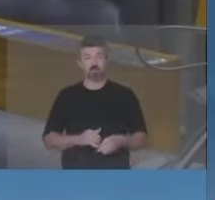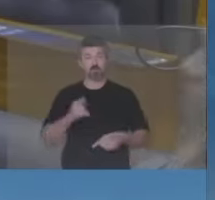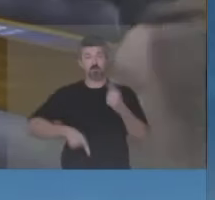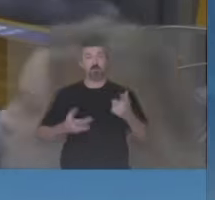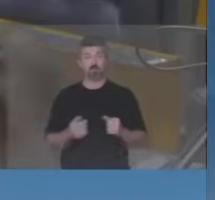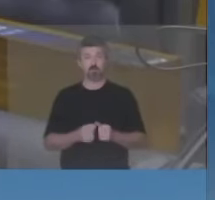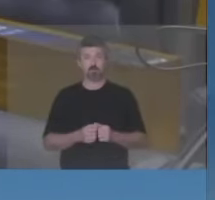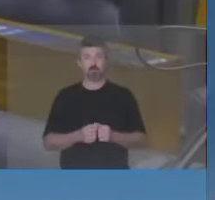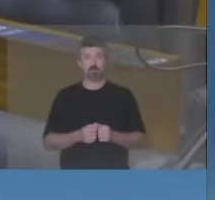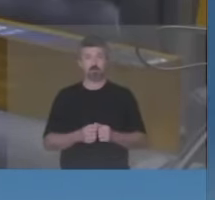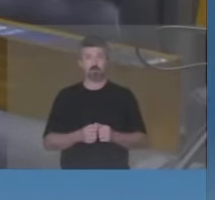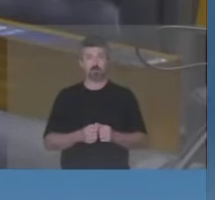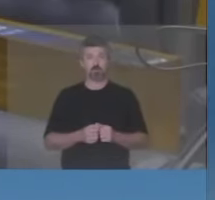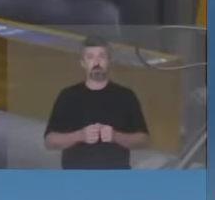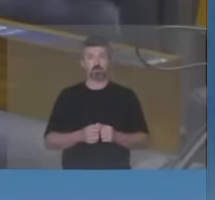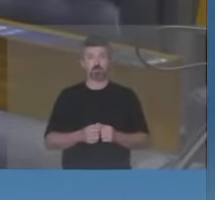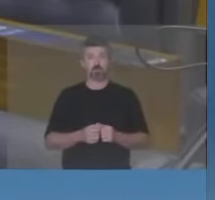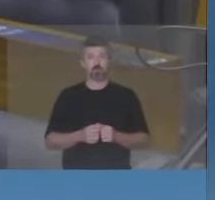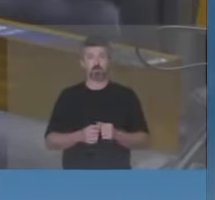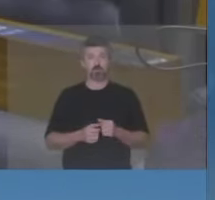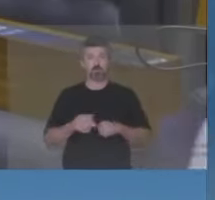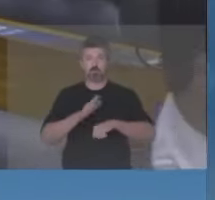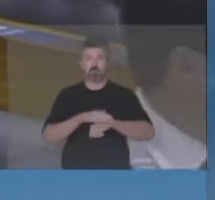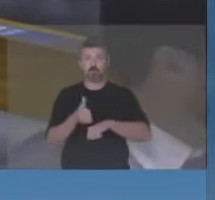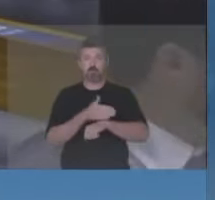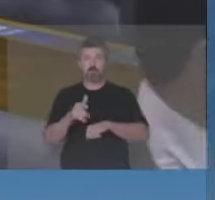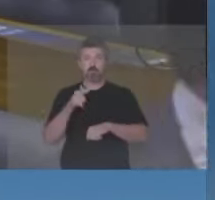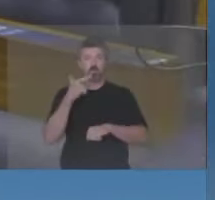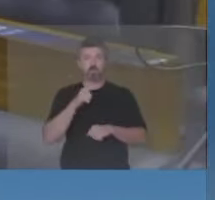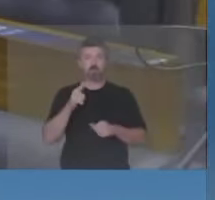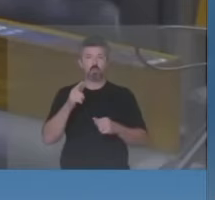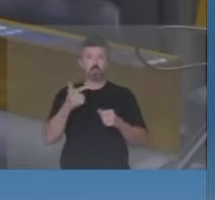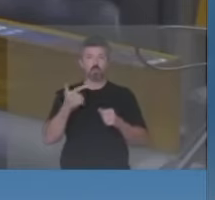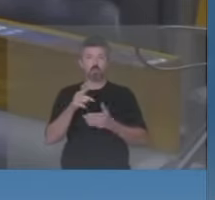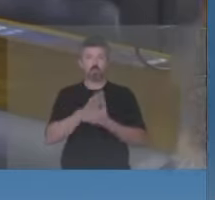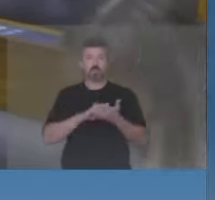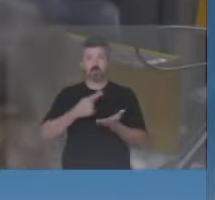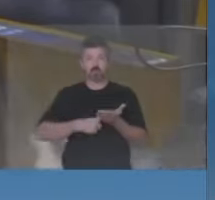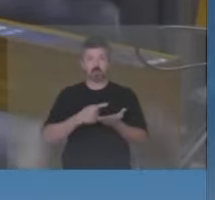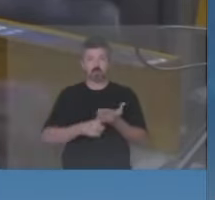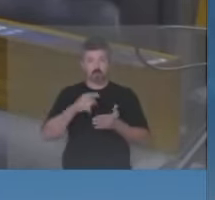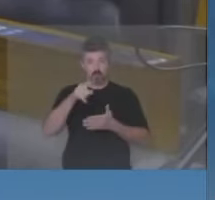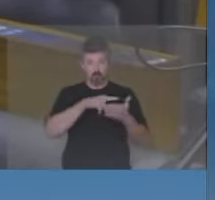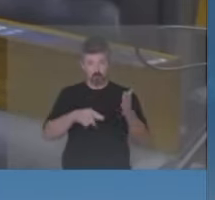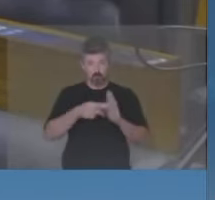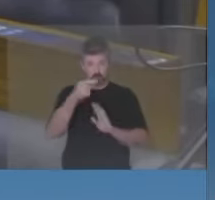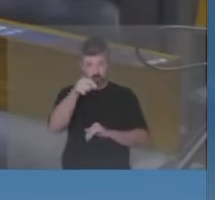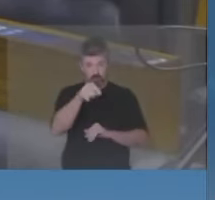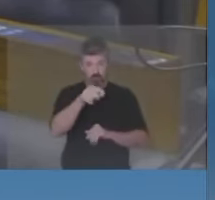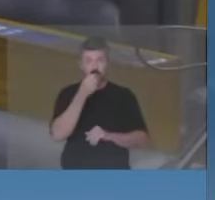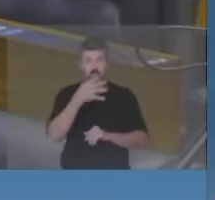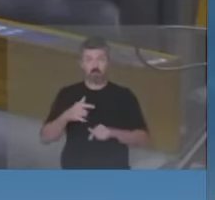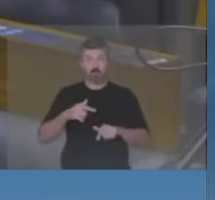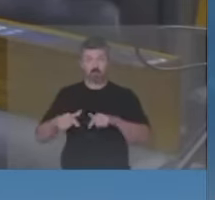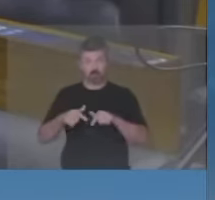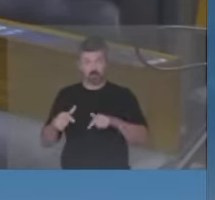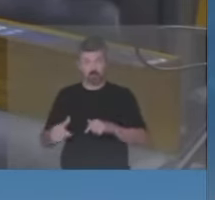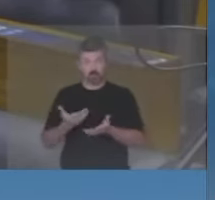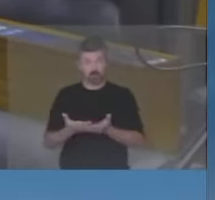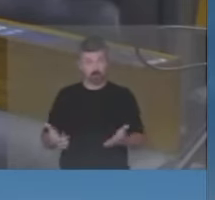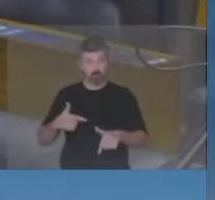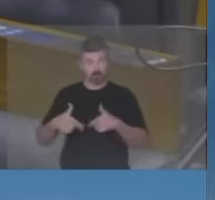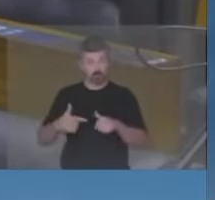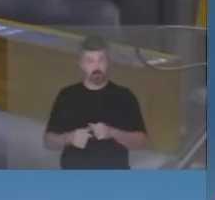proibido. Porque não houve. Não houve prazo pra se construir entendimentos. Portanto, revogar essa portaria é bom pro trabalhador pra ele não perder o